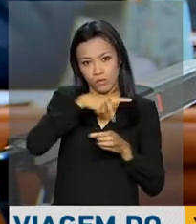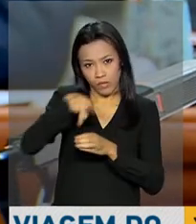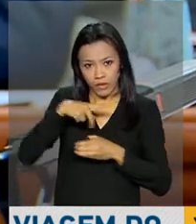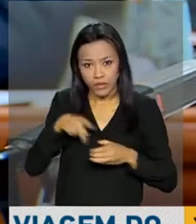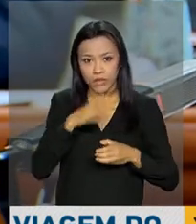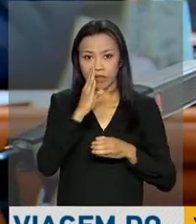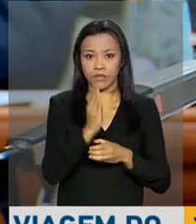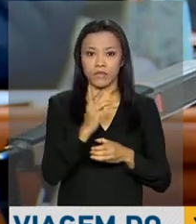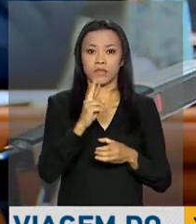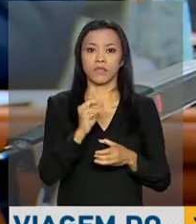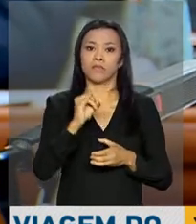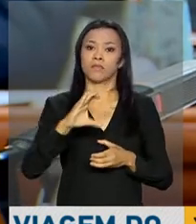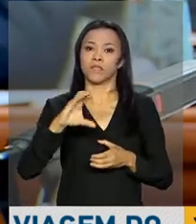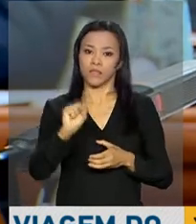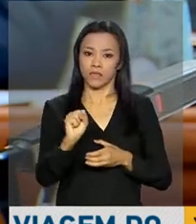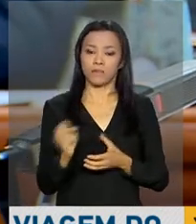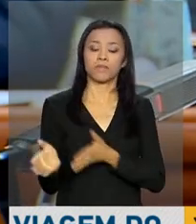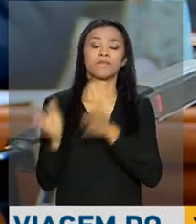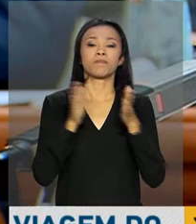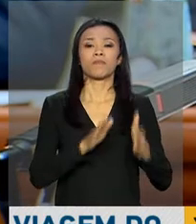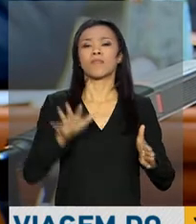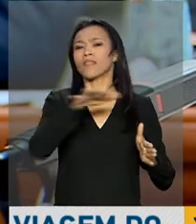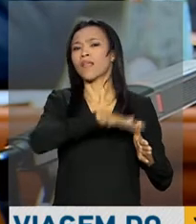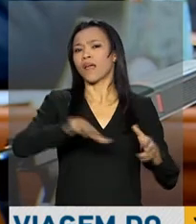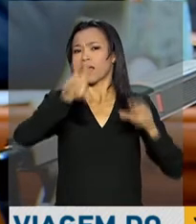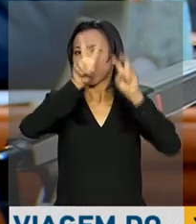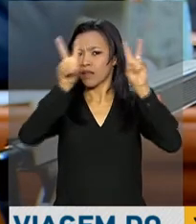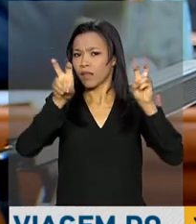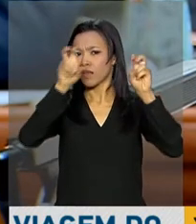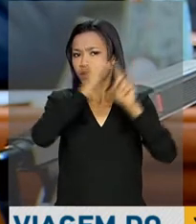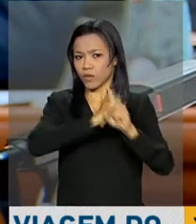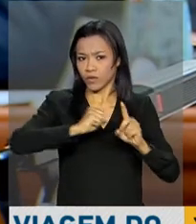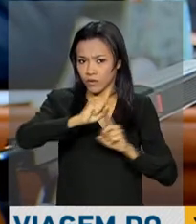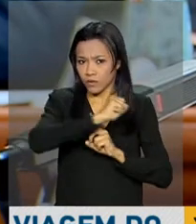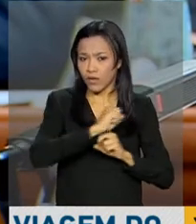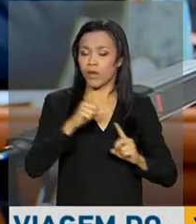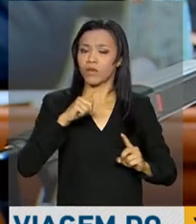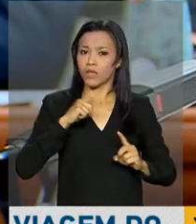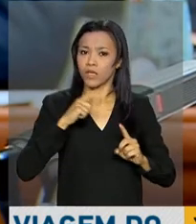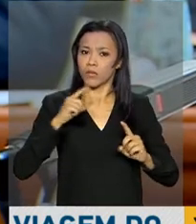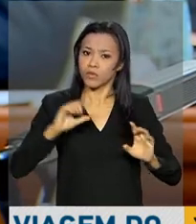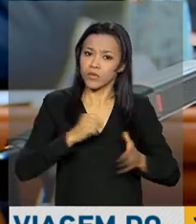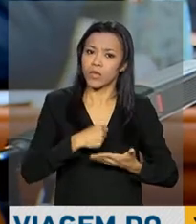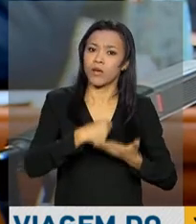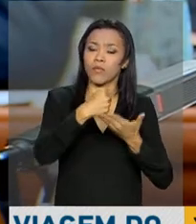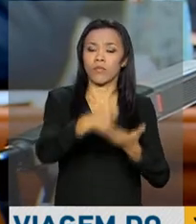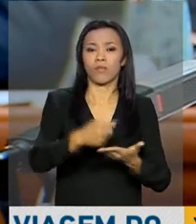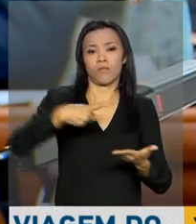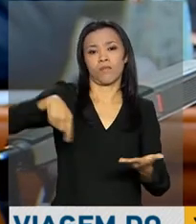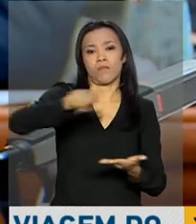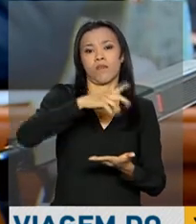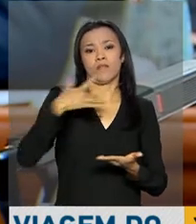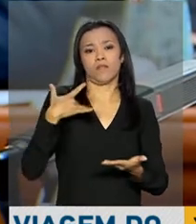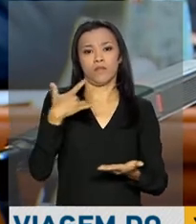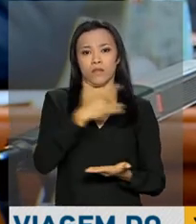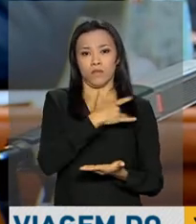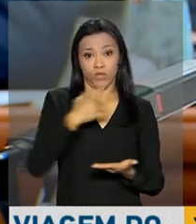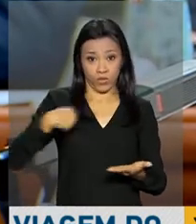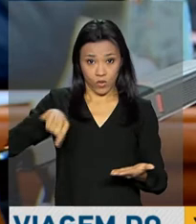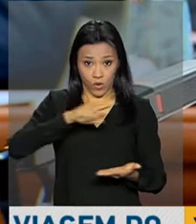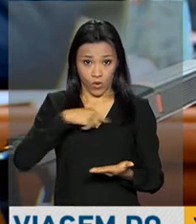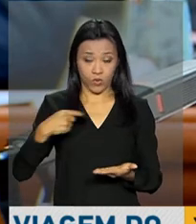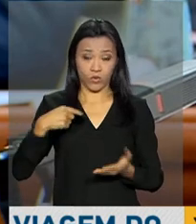social, temos impulsionado mais uma iniciativa de promoção da saúde. Nossos países reúnem